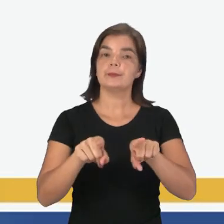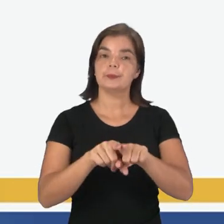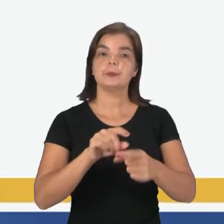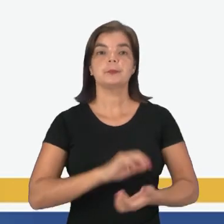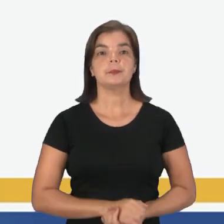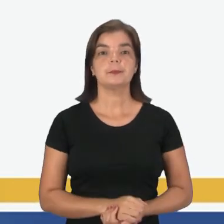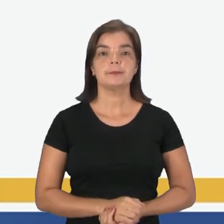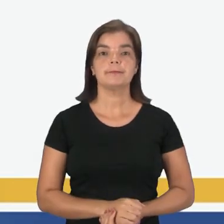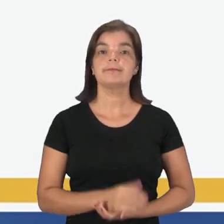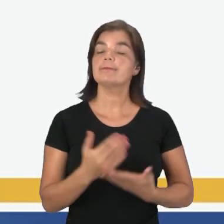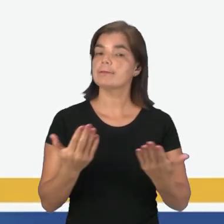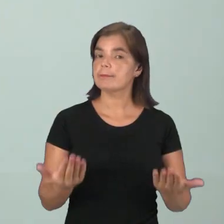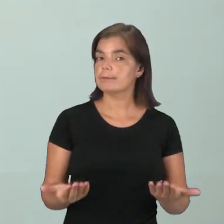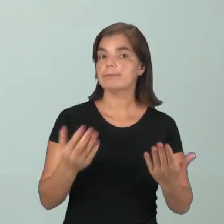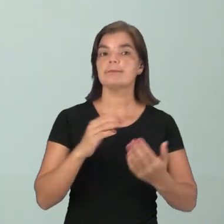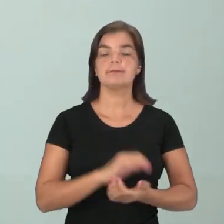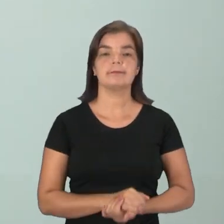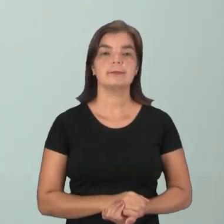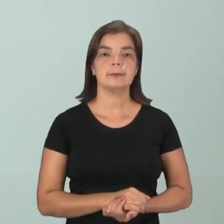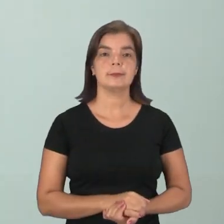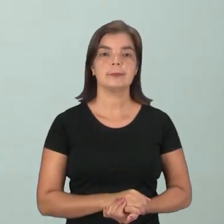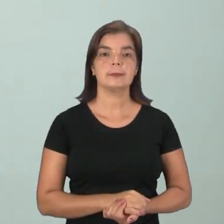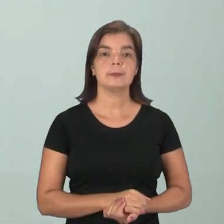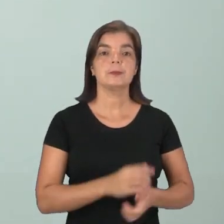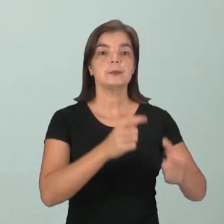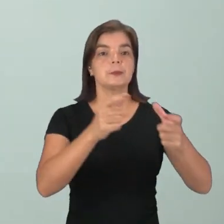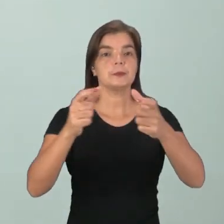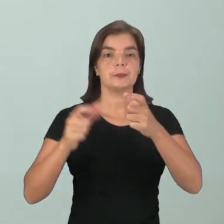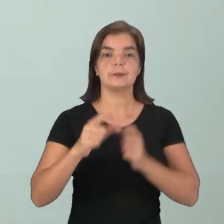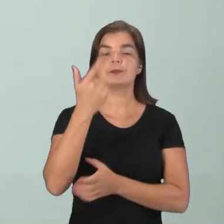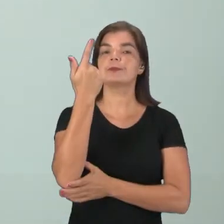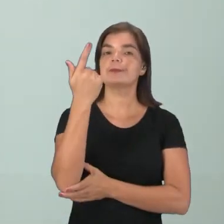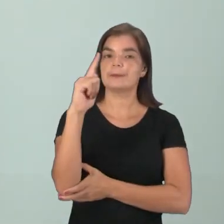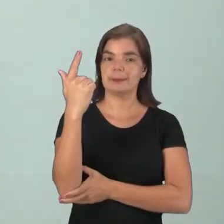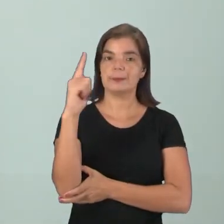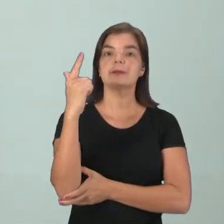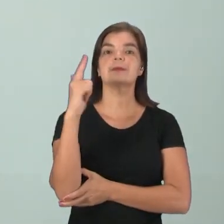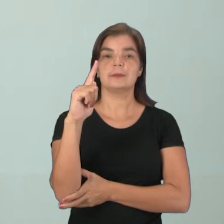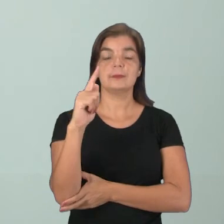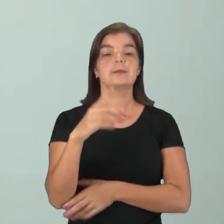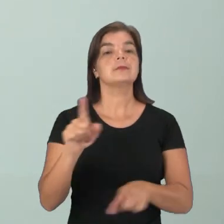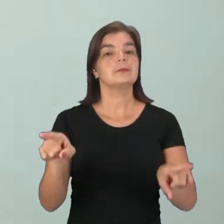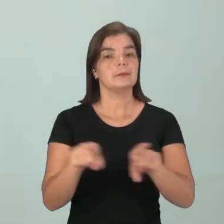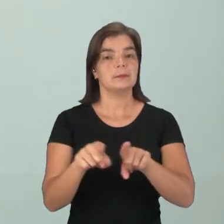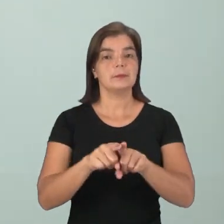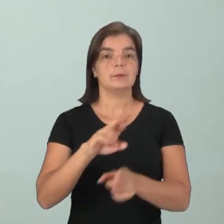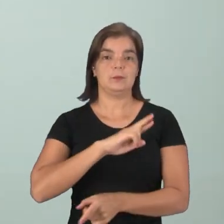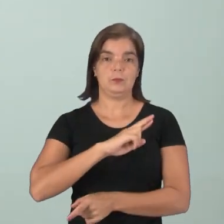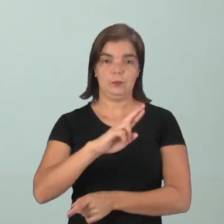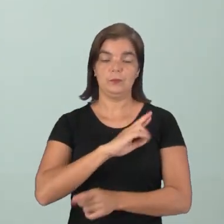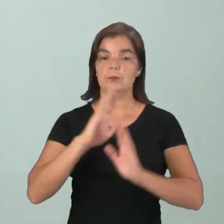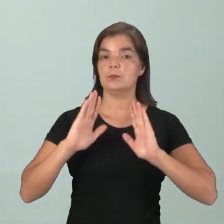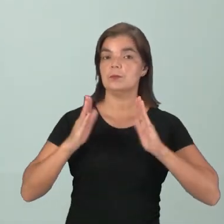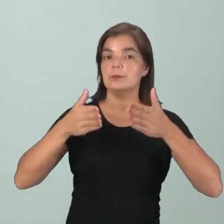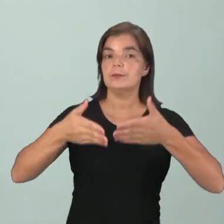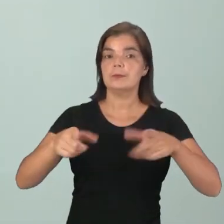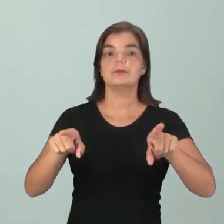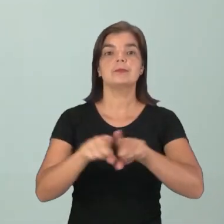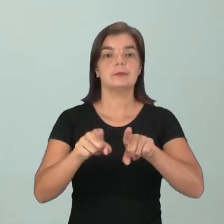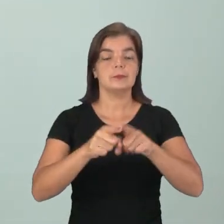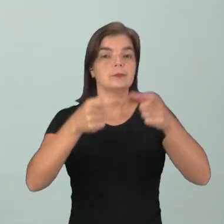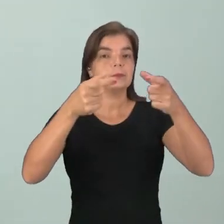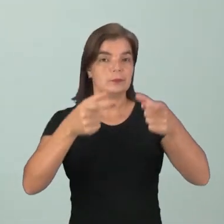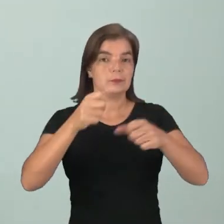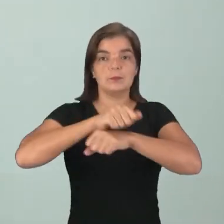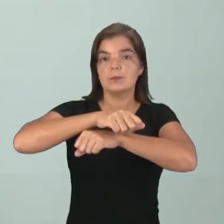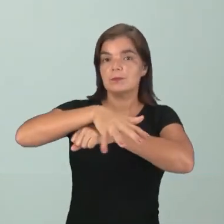espalhou, não é? Então, são esses os lugares geográficos aonde essas religiões se